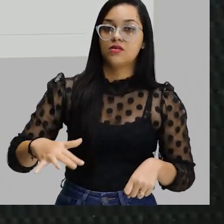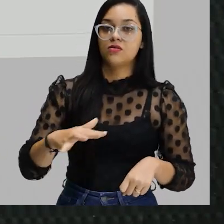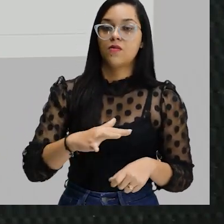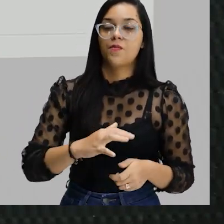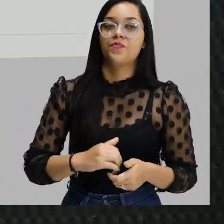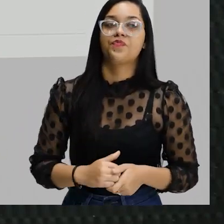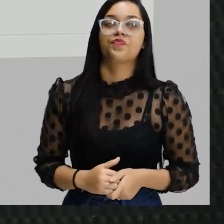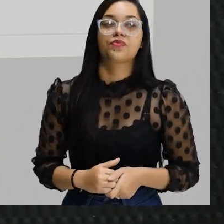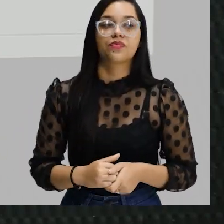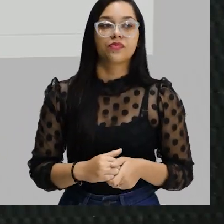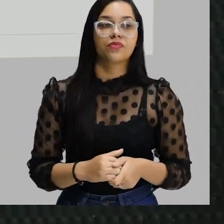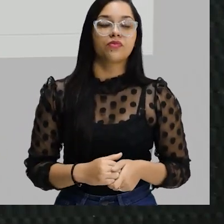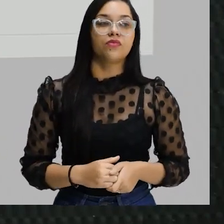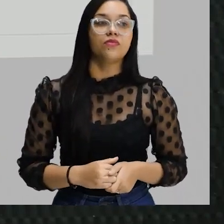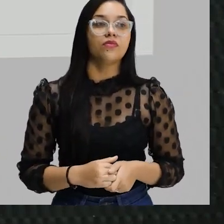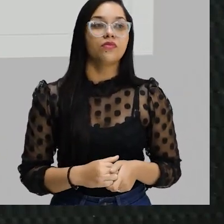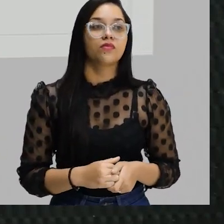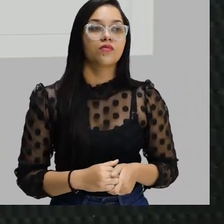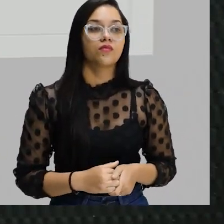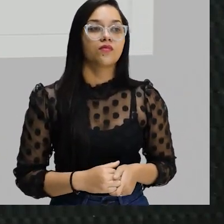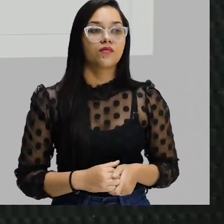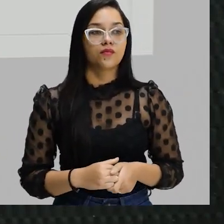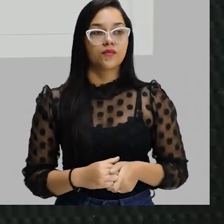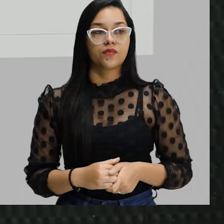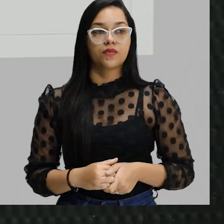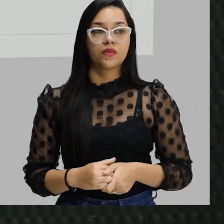final, espaço inicial,